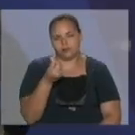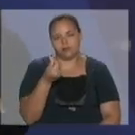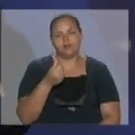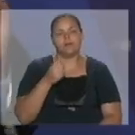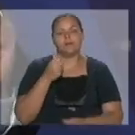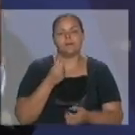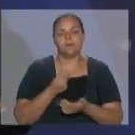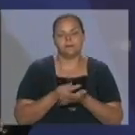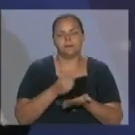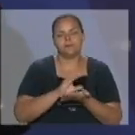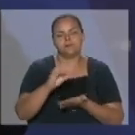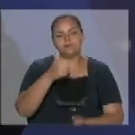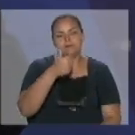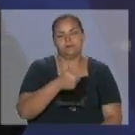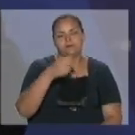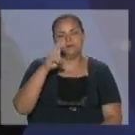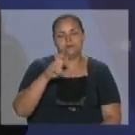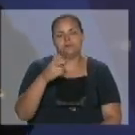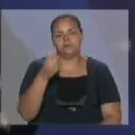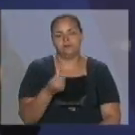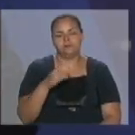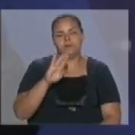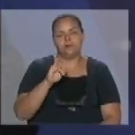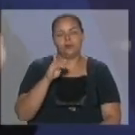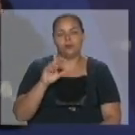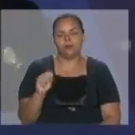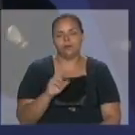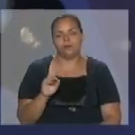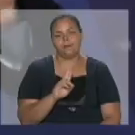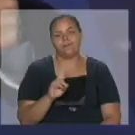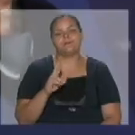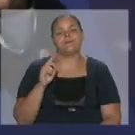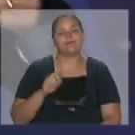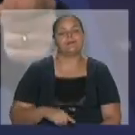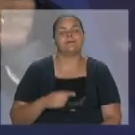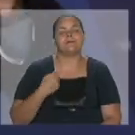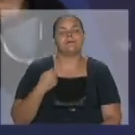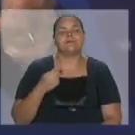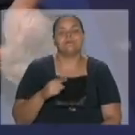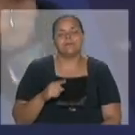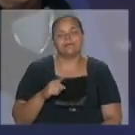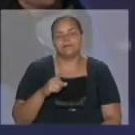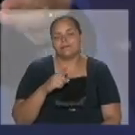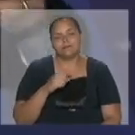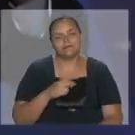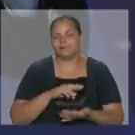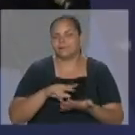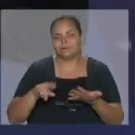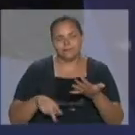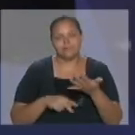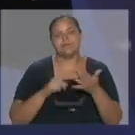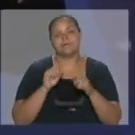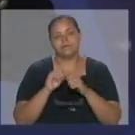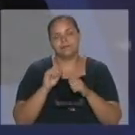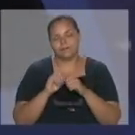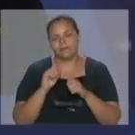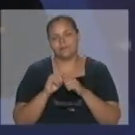Petrobras, 156 bilhões de reais de CID, de royalties, de participação especial, de ICM. Então, ela